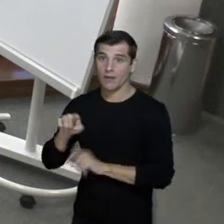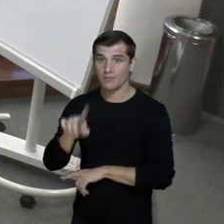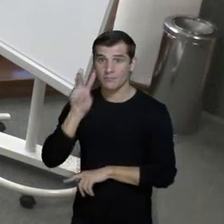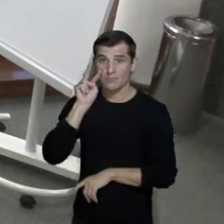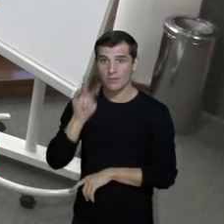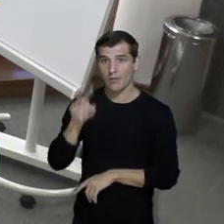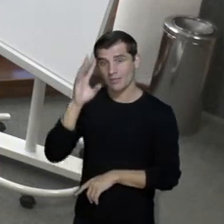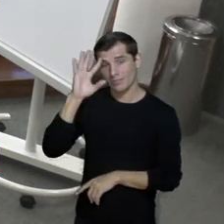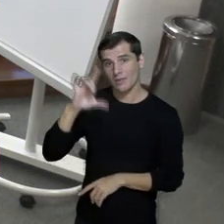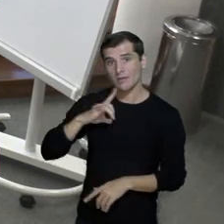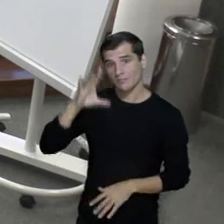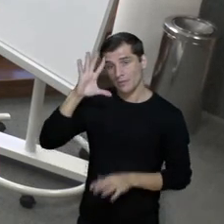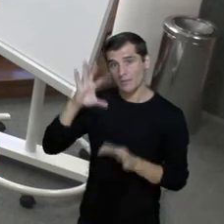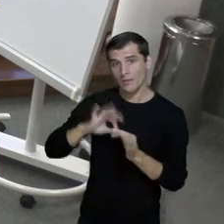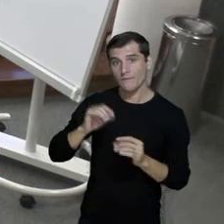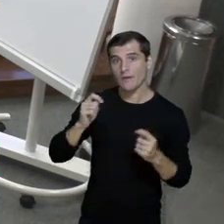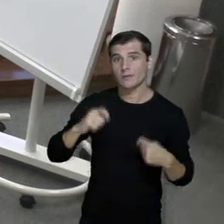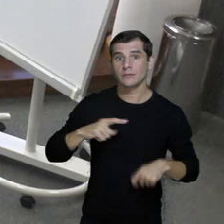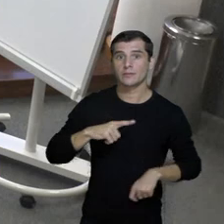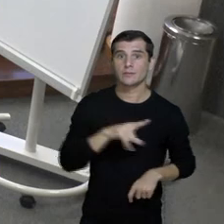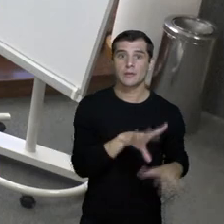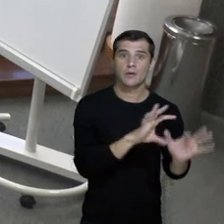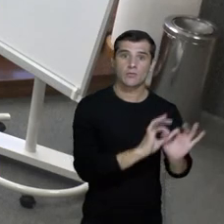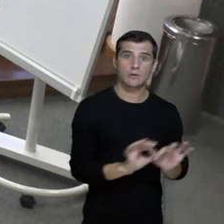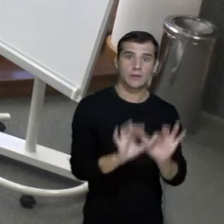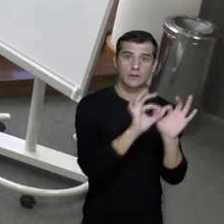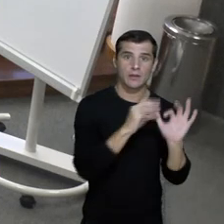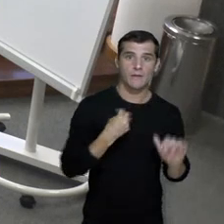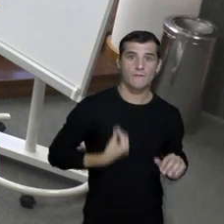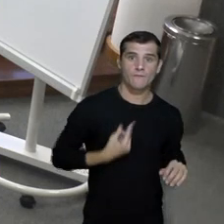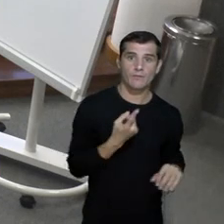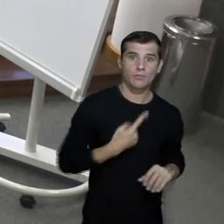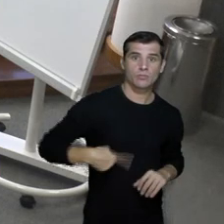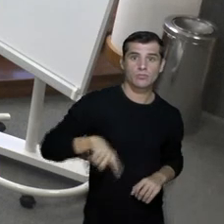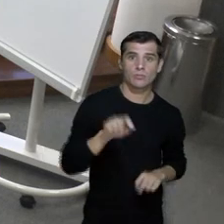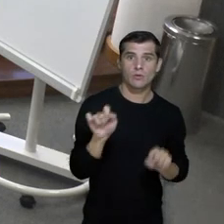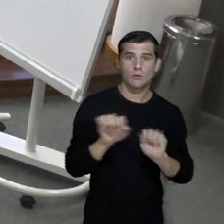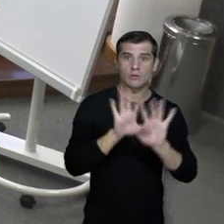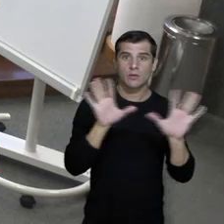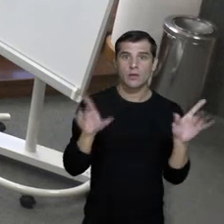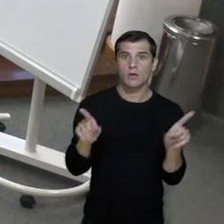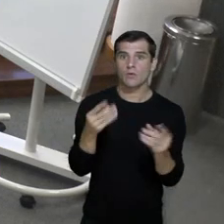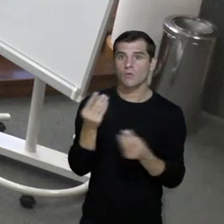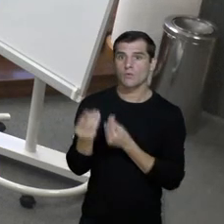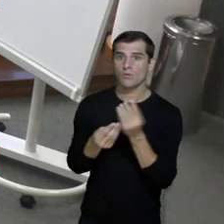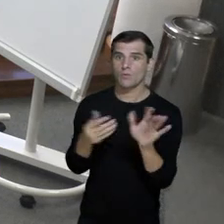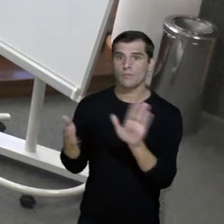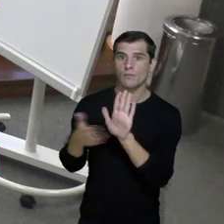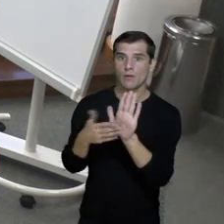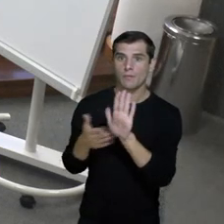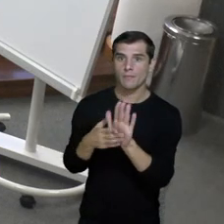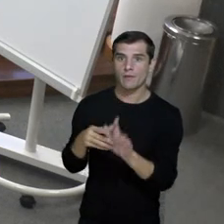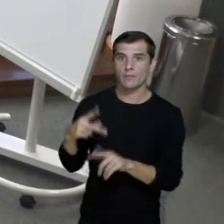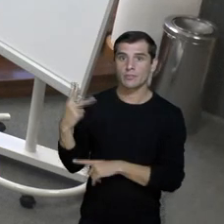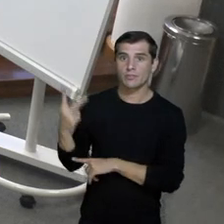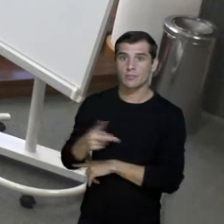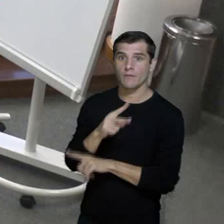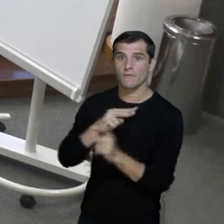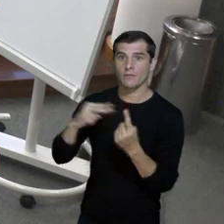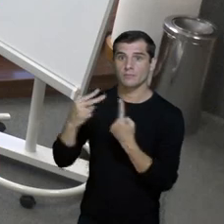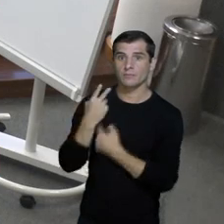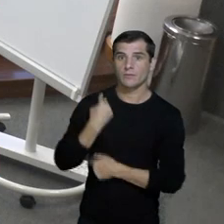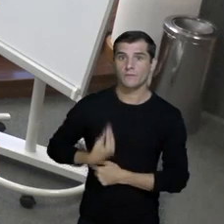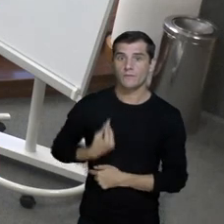significado a questão da unidade da gente ter clareza do Propósito da missão e da Visão n aonde o programa